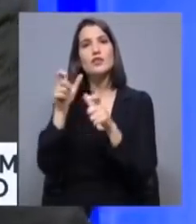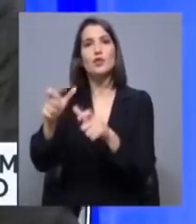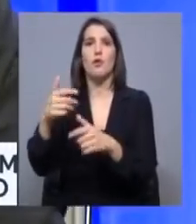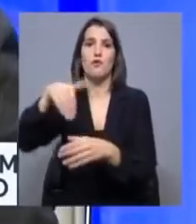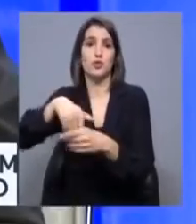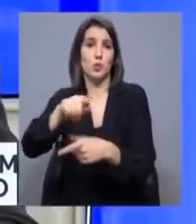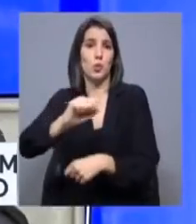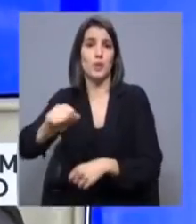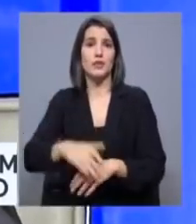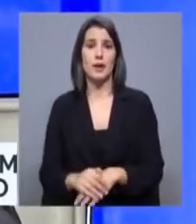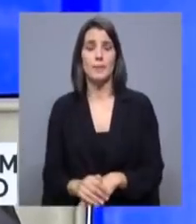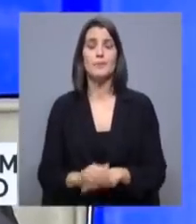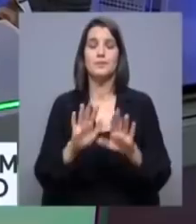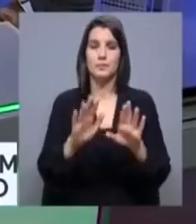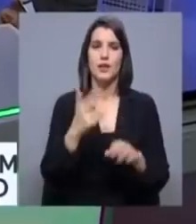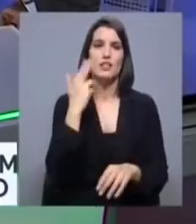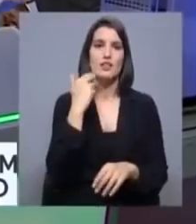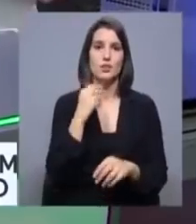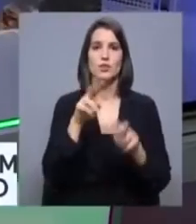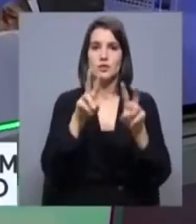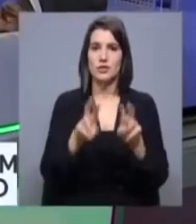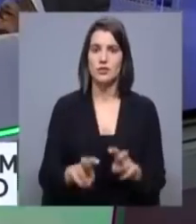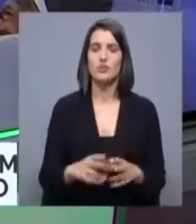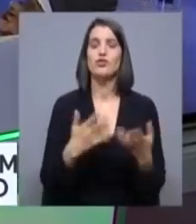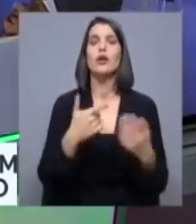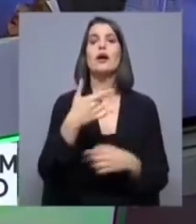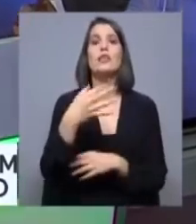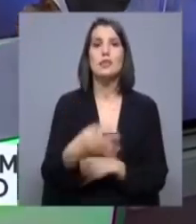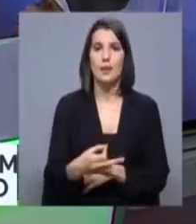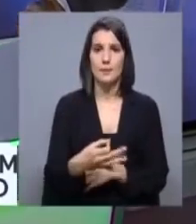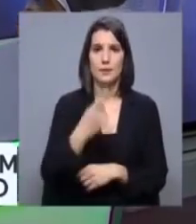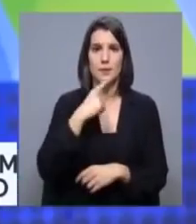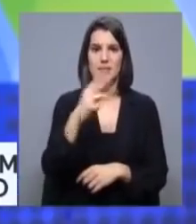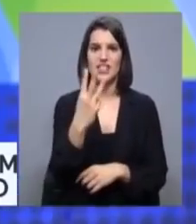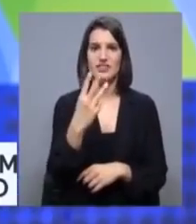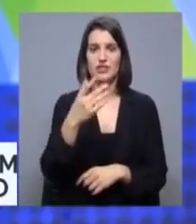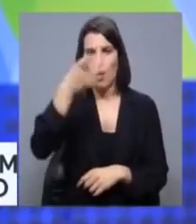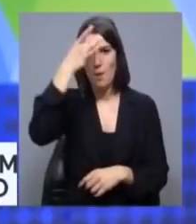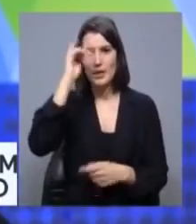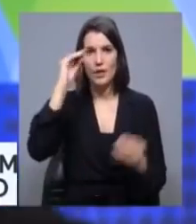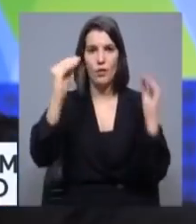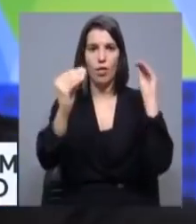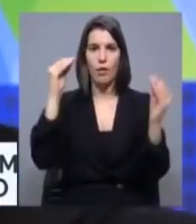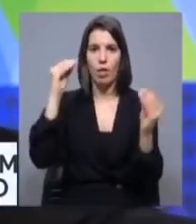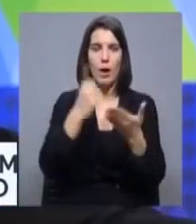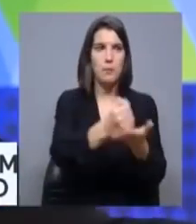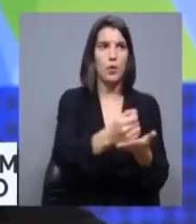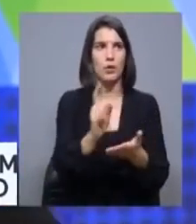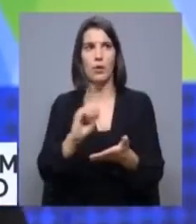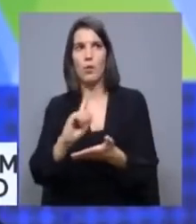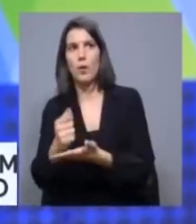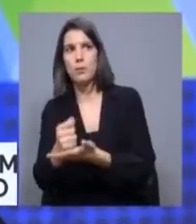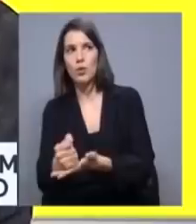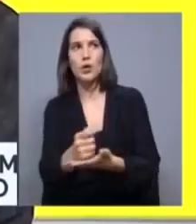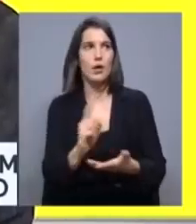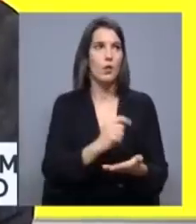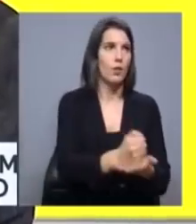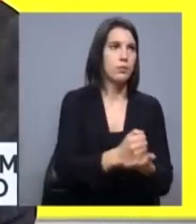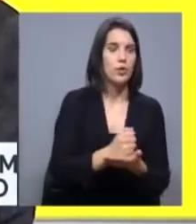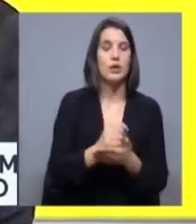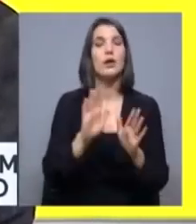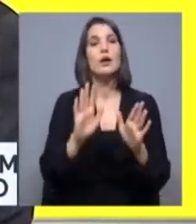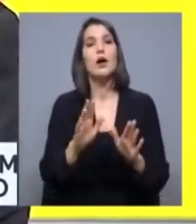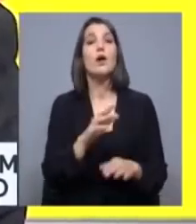aqui vários vários assuntos a questão da tarde a três vezes a mudar de opinião primeira foi a vida observa em